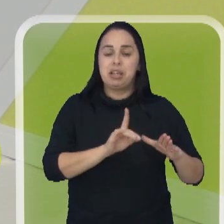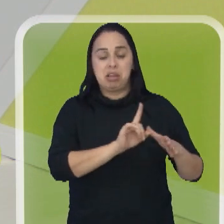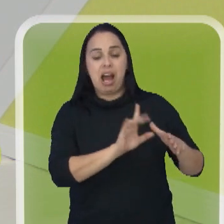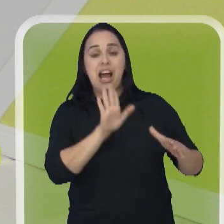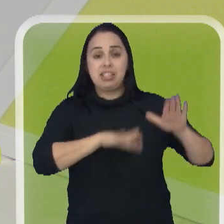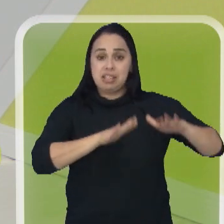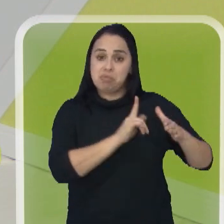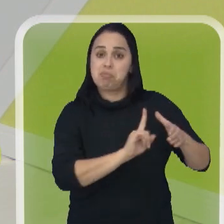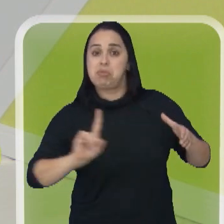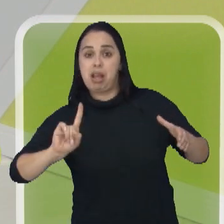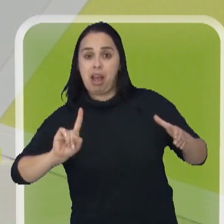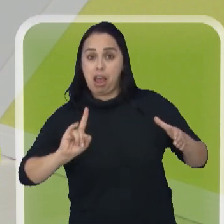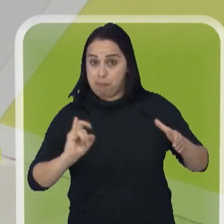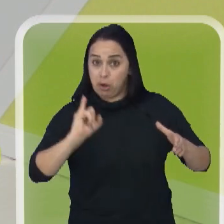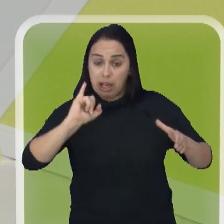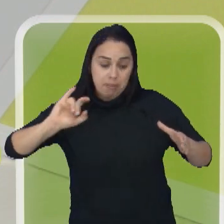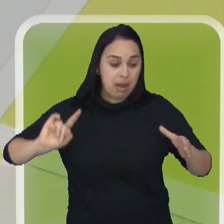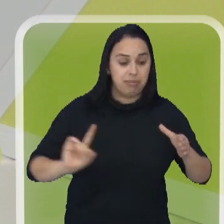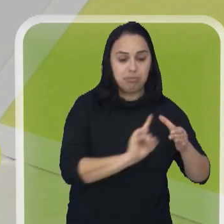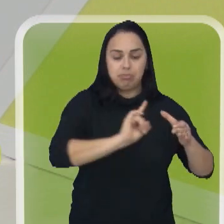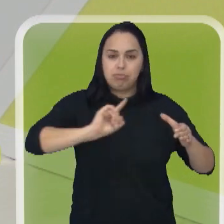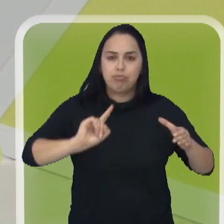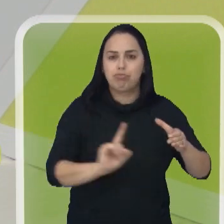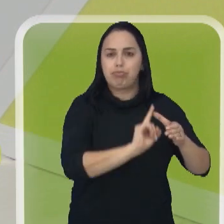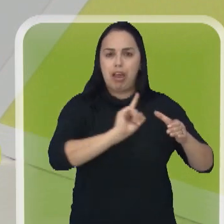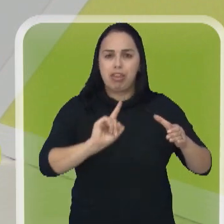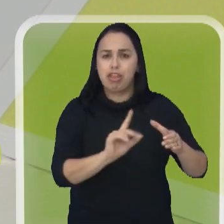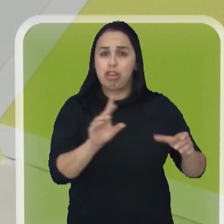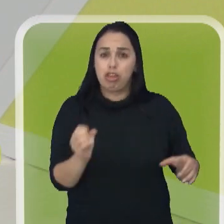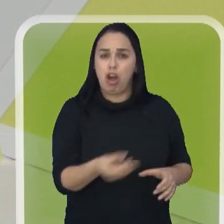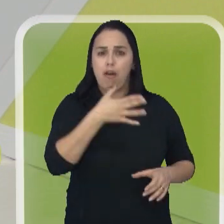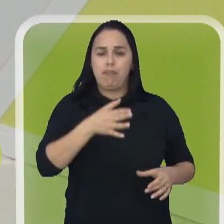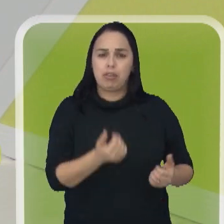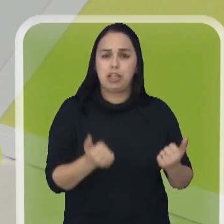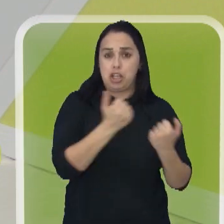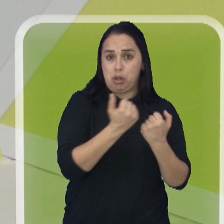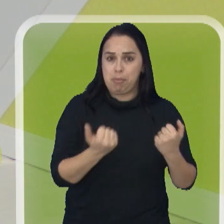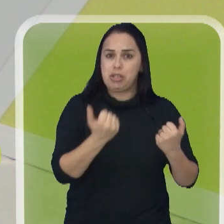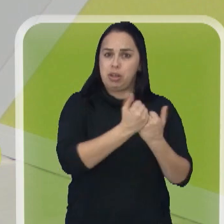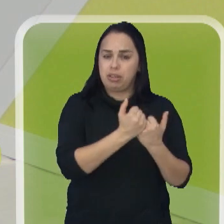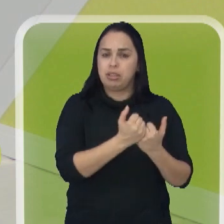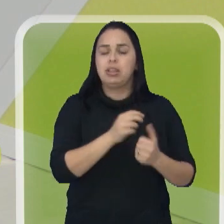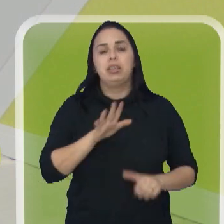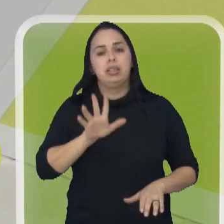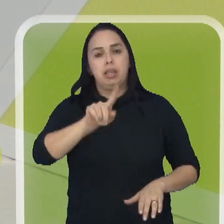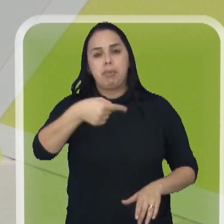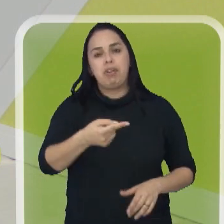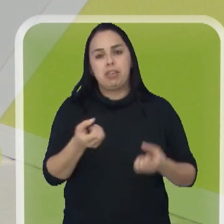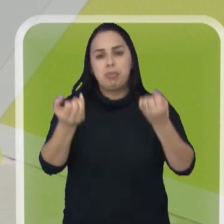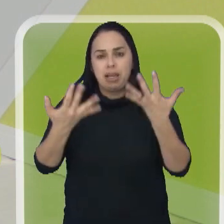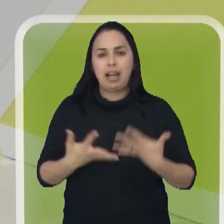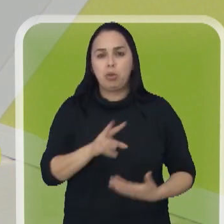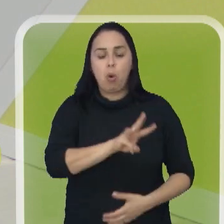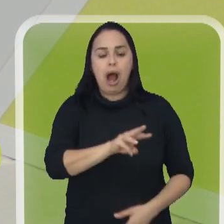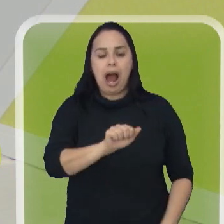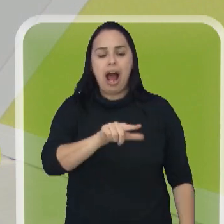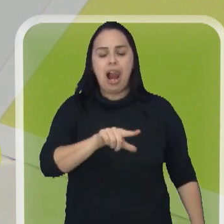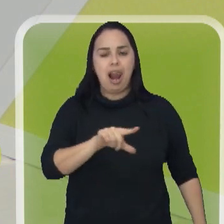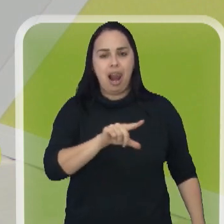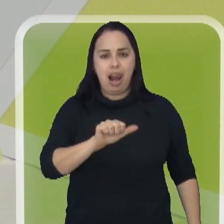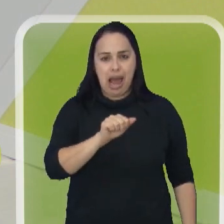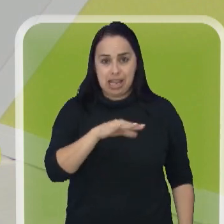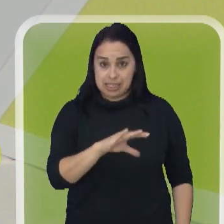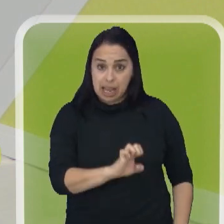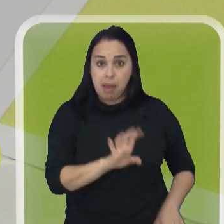jogadores importantes, os que chegam, o Petekoski também, que substituiu o Wallace, já a gente vai falar do Wallace também, mas enfim, todo mundo entrou